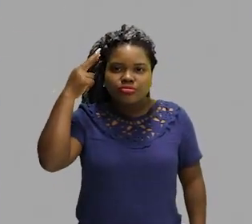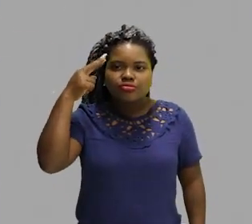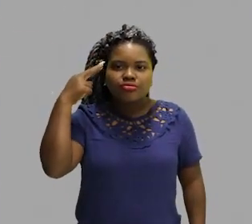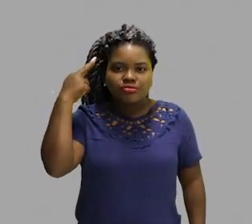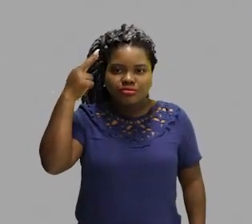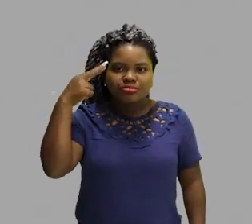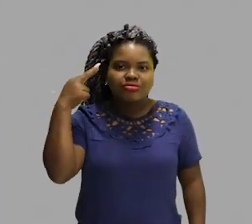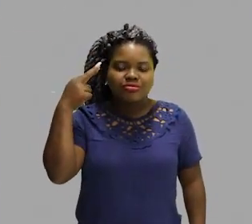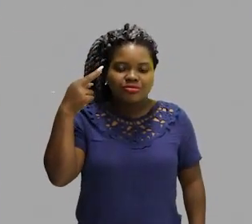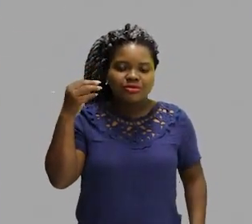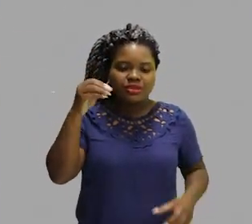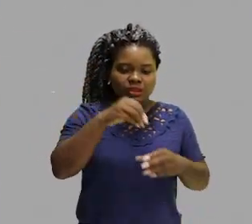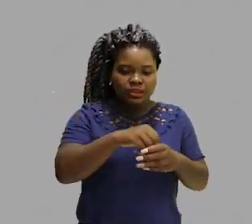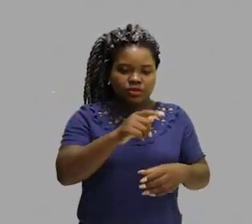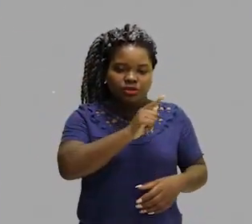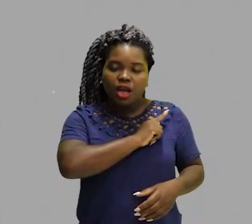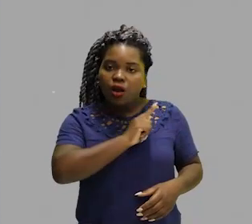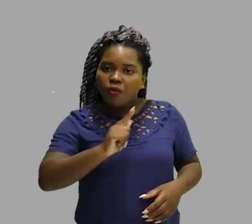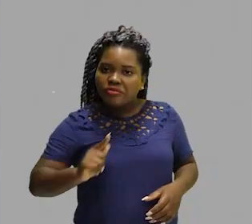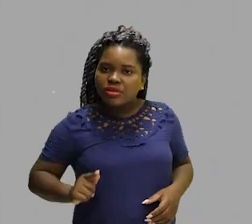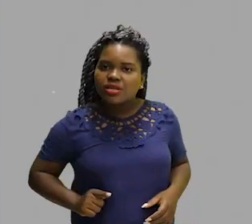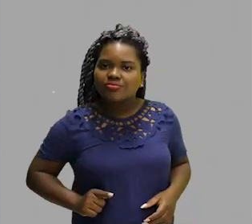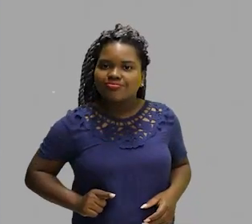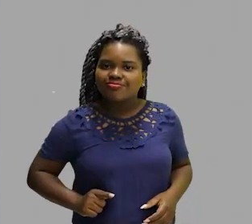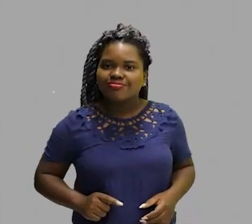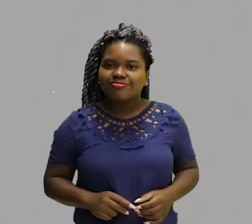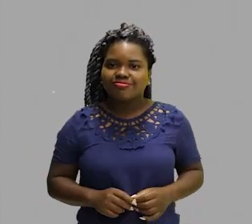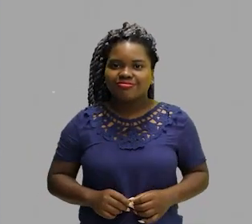também de governos, tá bom?